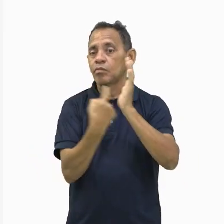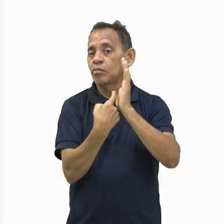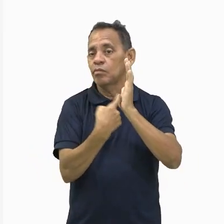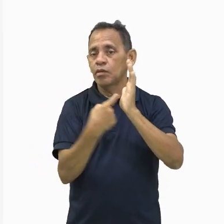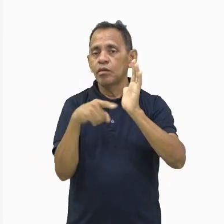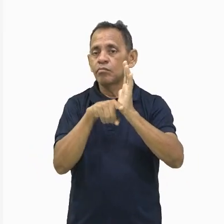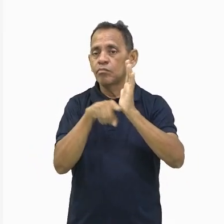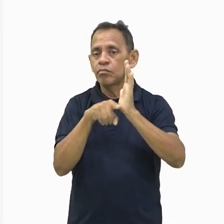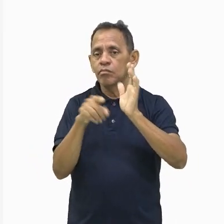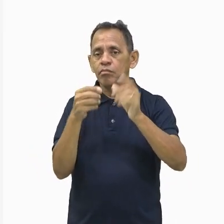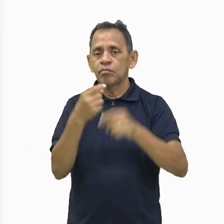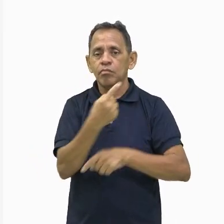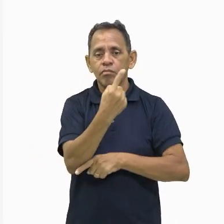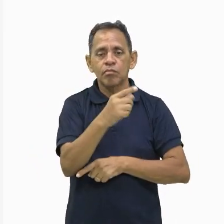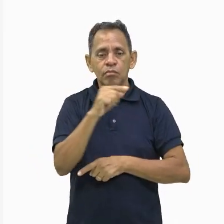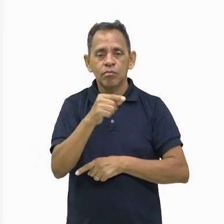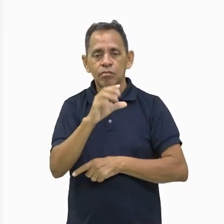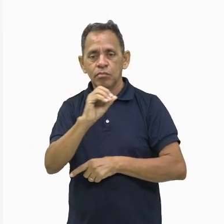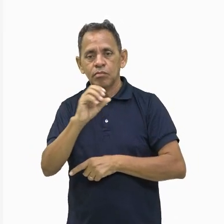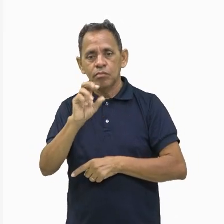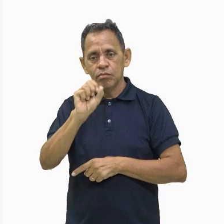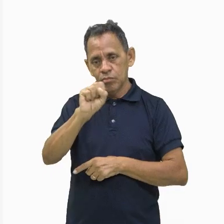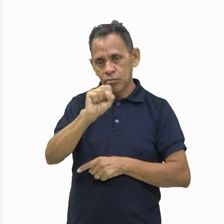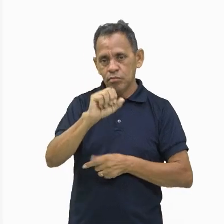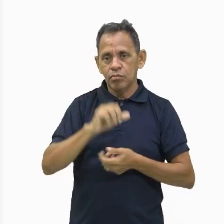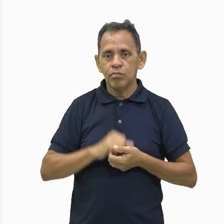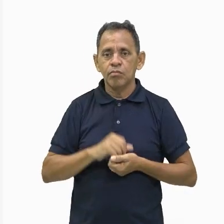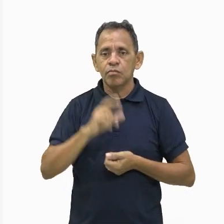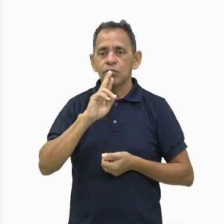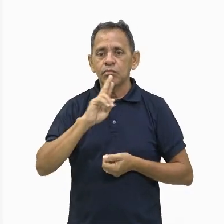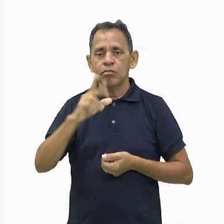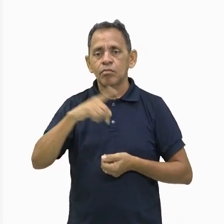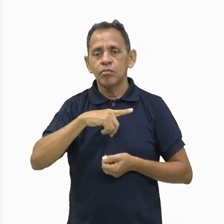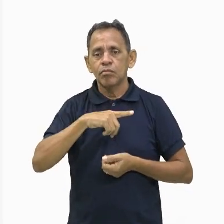0,08. Dito isto, como resposta, nós temos